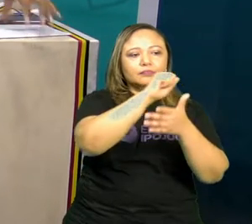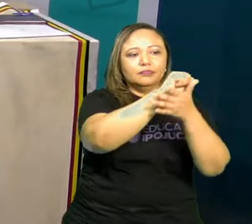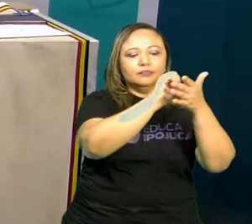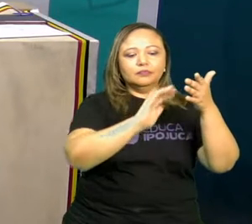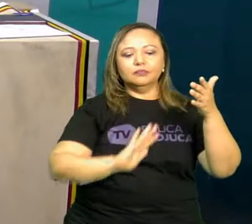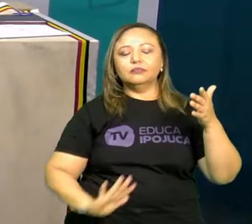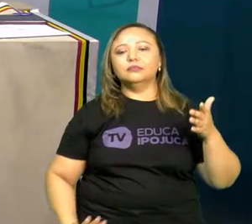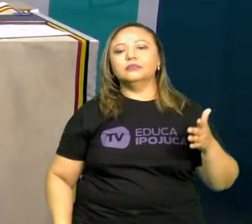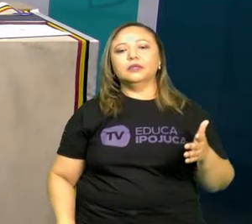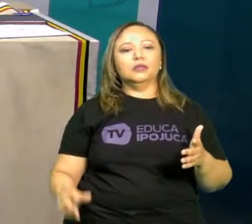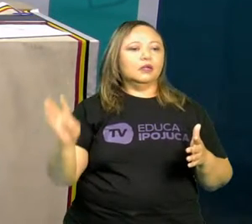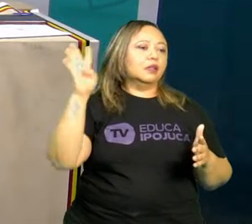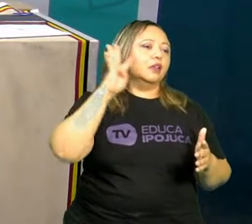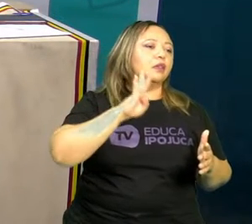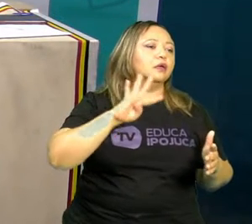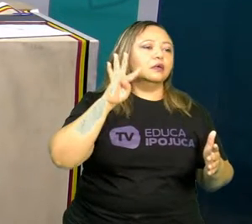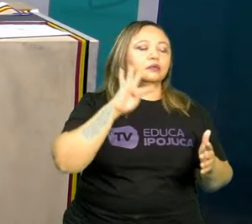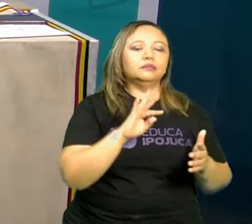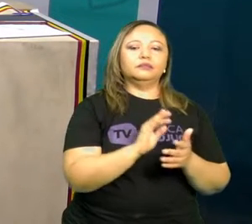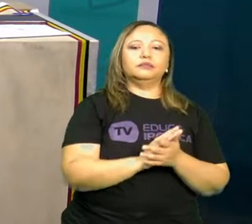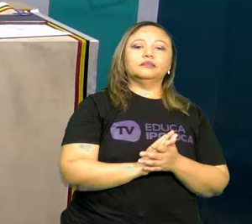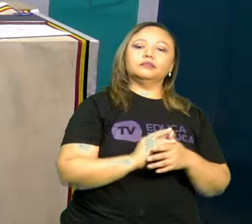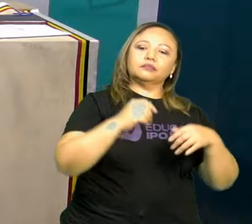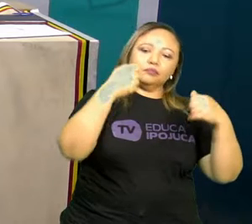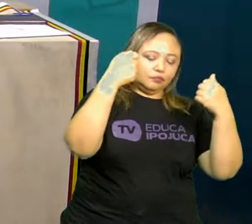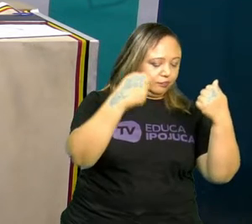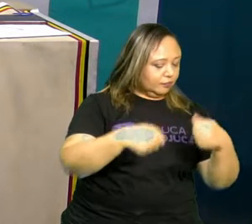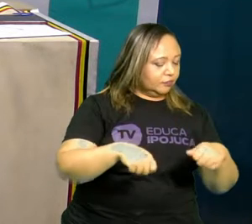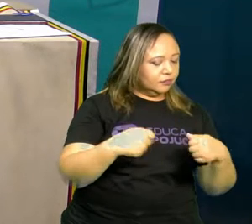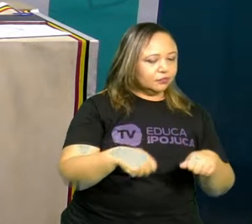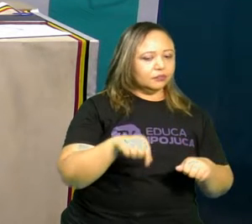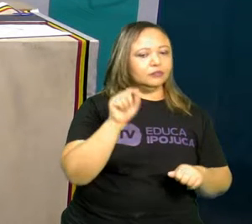Para essa atividade, a gente vai precisar de